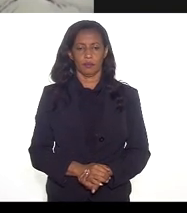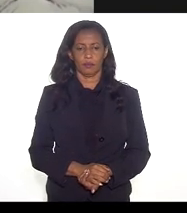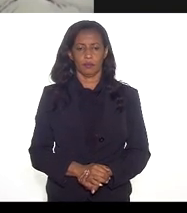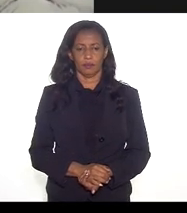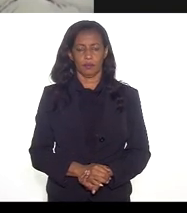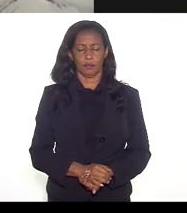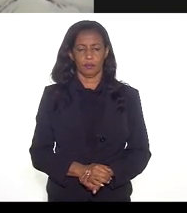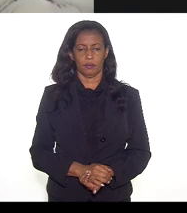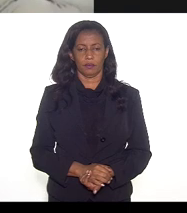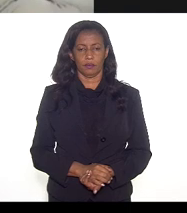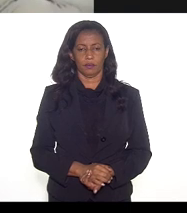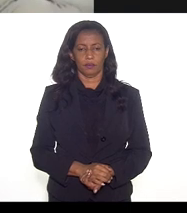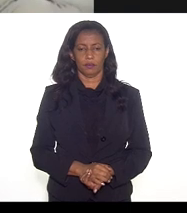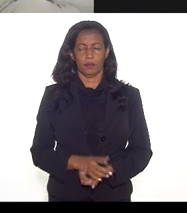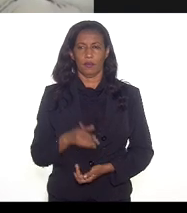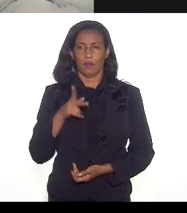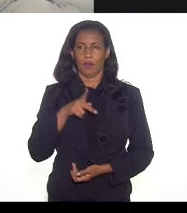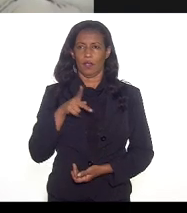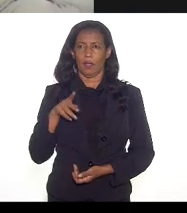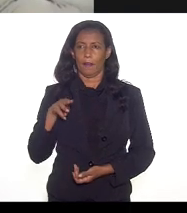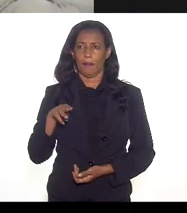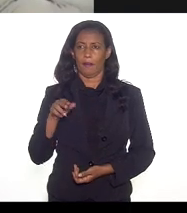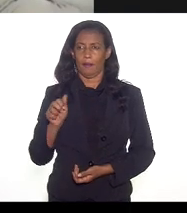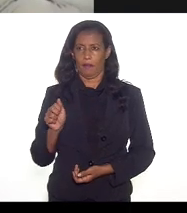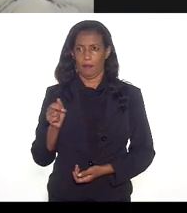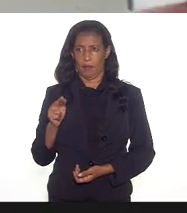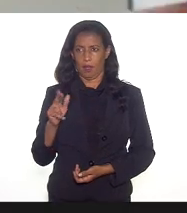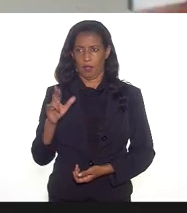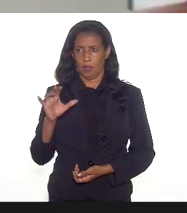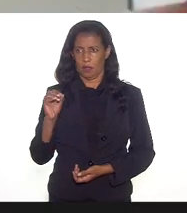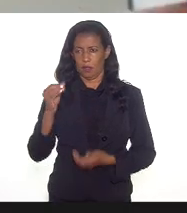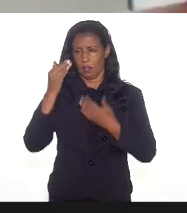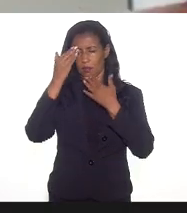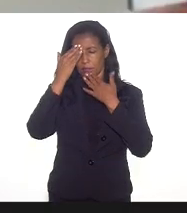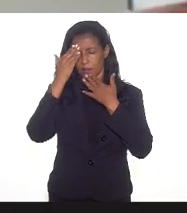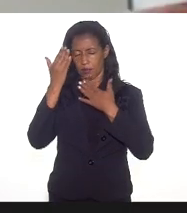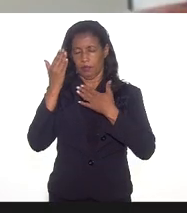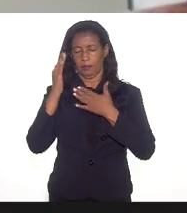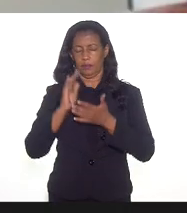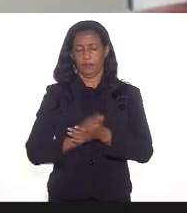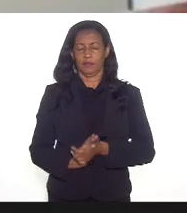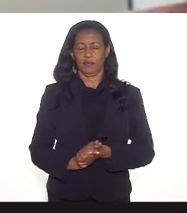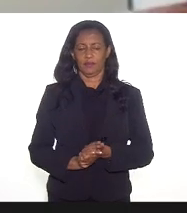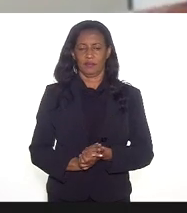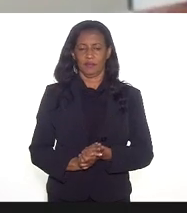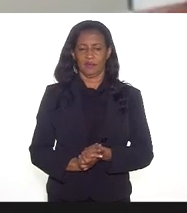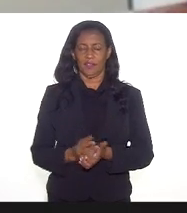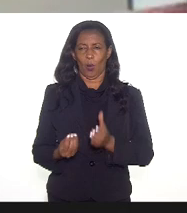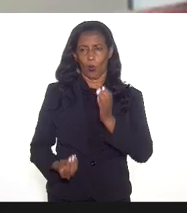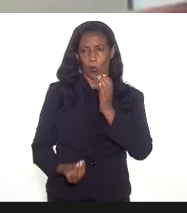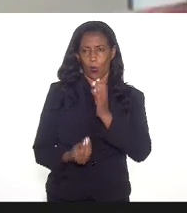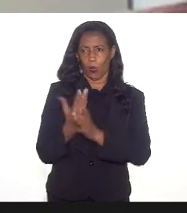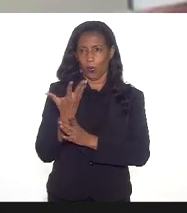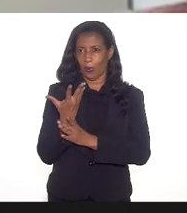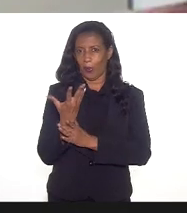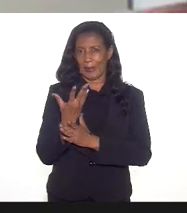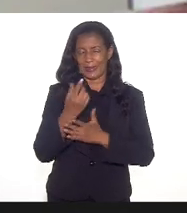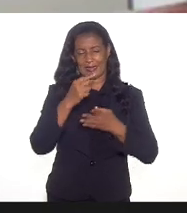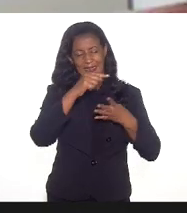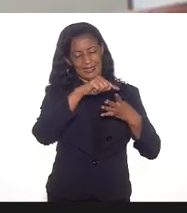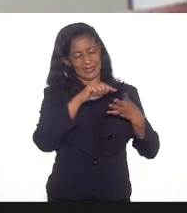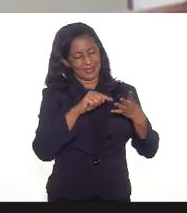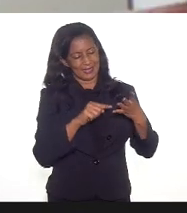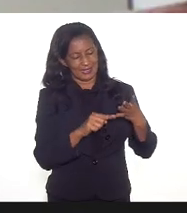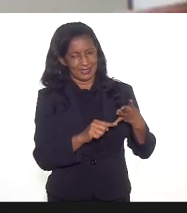Obrigado, professor Marcelo. Bom, eu acho que tem algumas questões que apareceram em muitas falas que é muito importante a